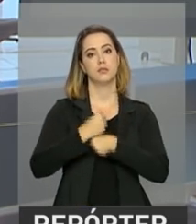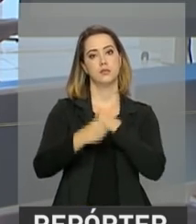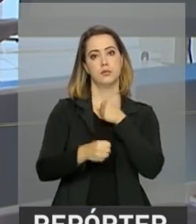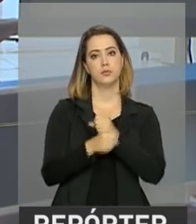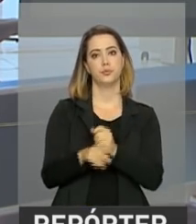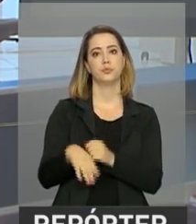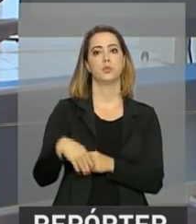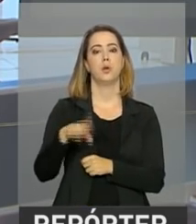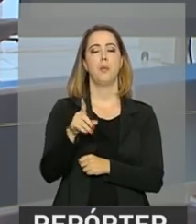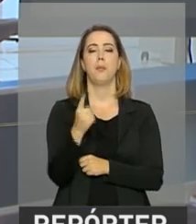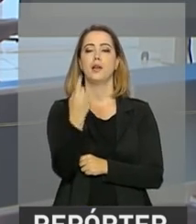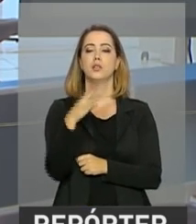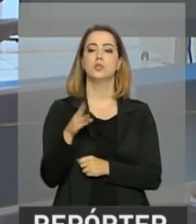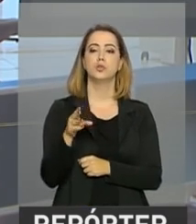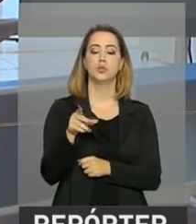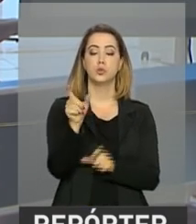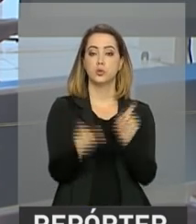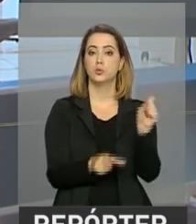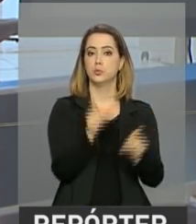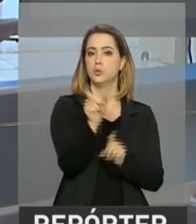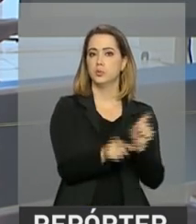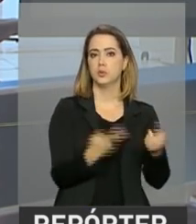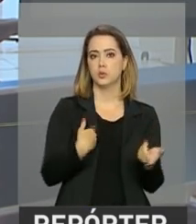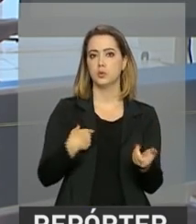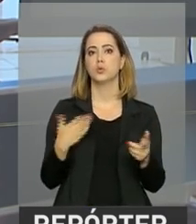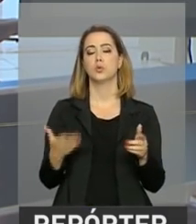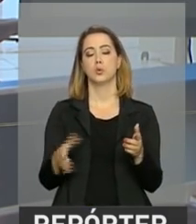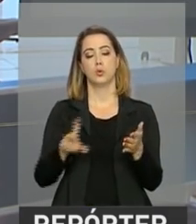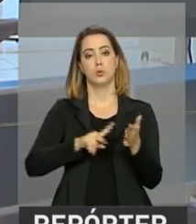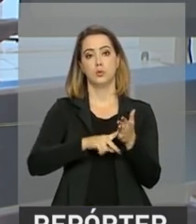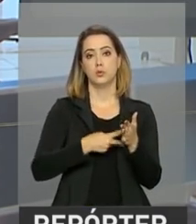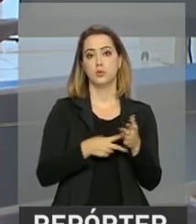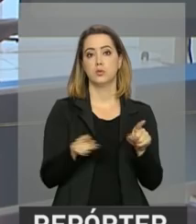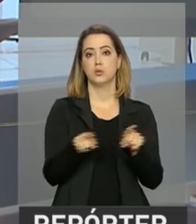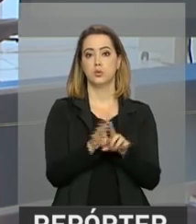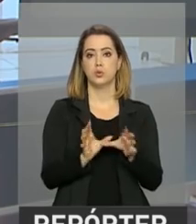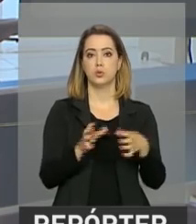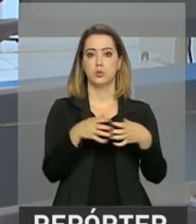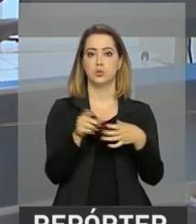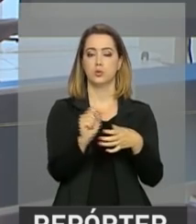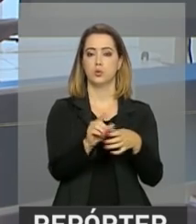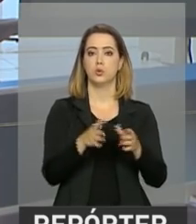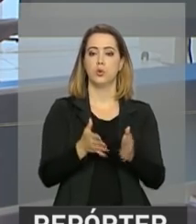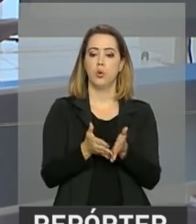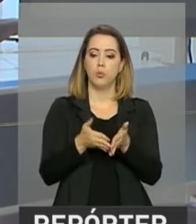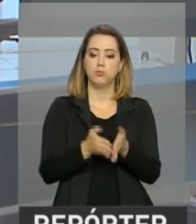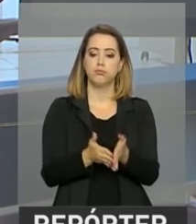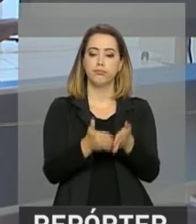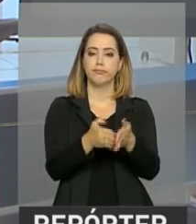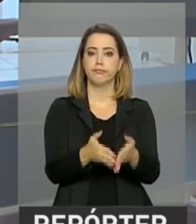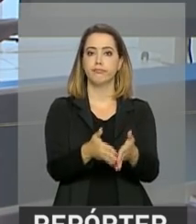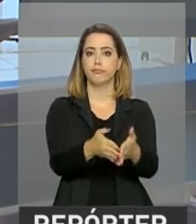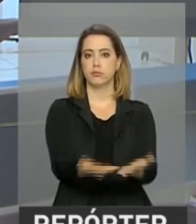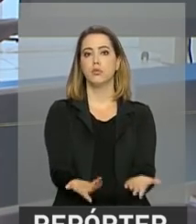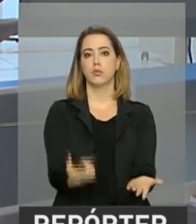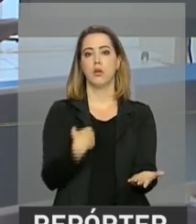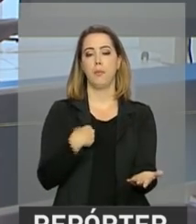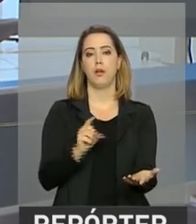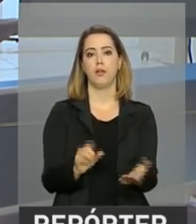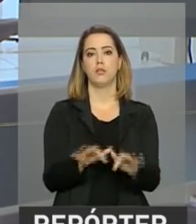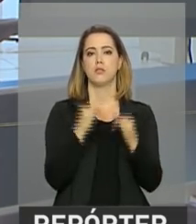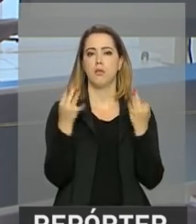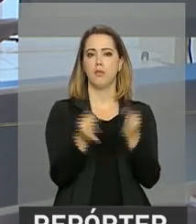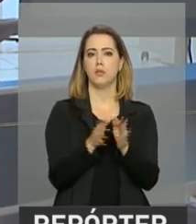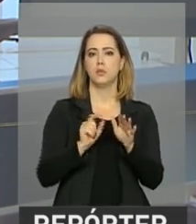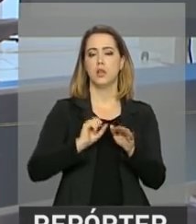associados a entidades do setor pesqueiro são cerca de mil e 600 embarcações artesanais e industriais a quantidade de